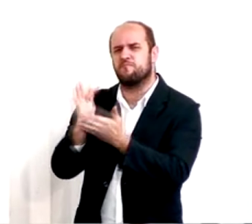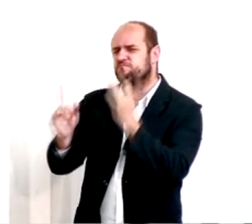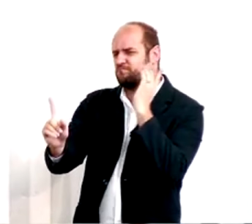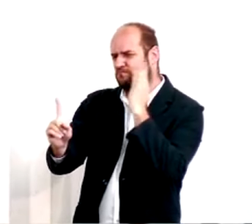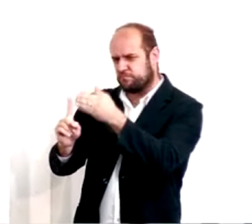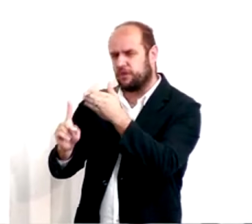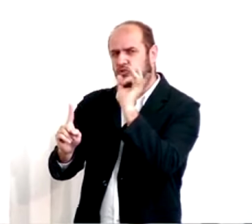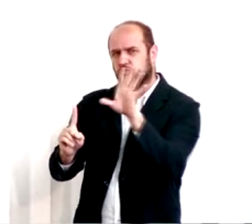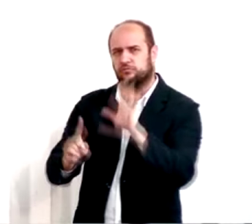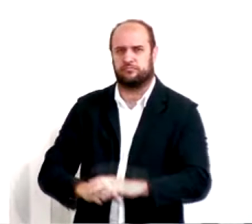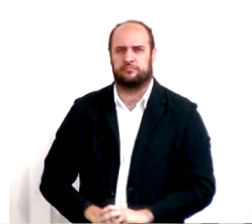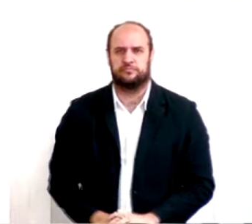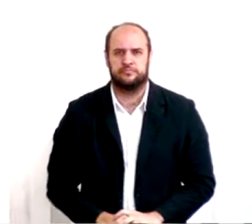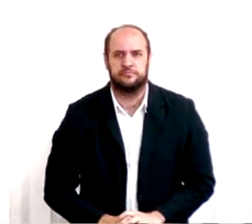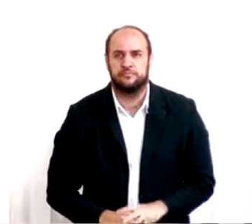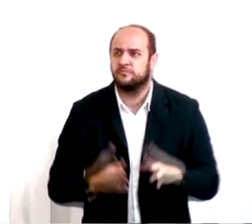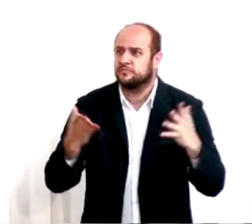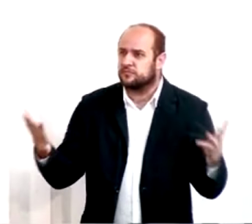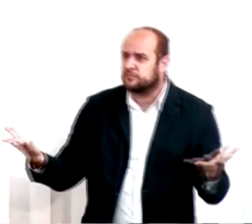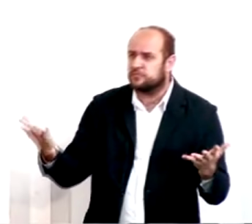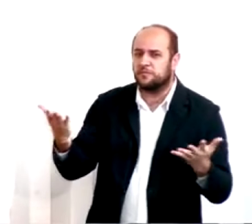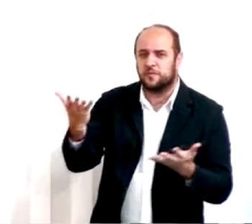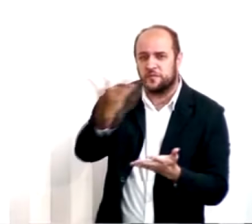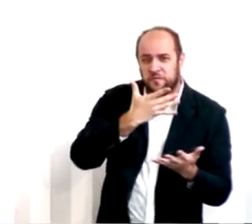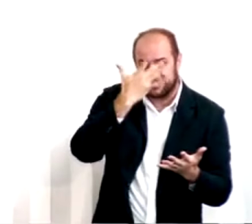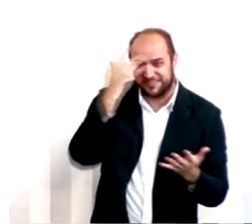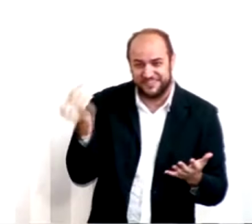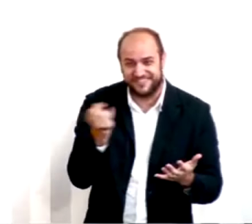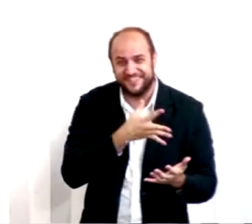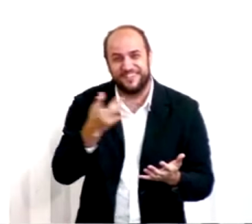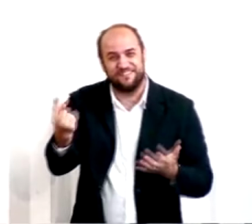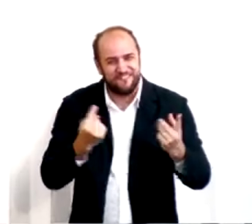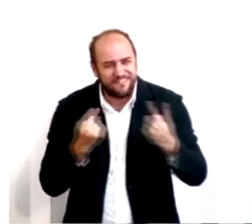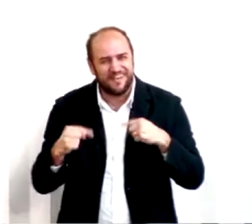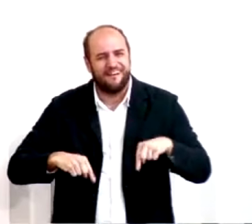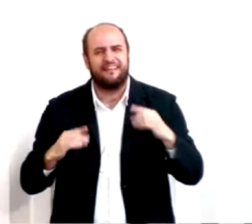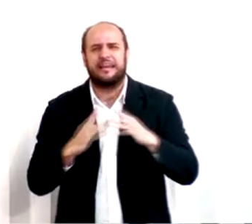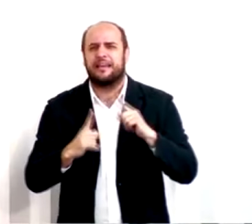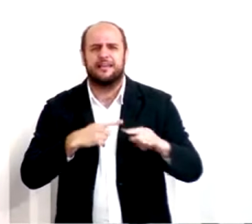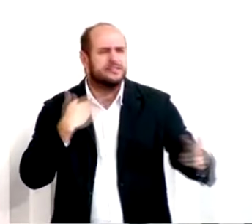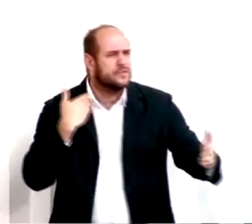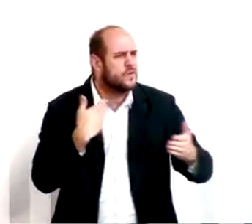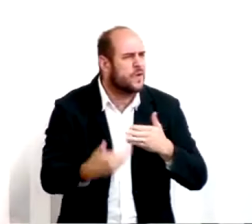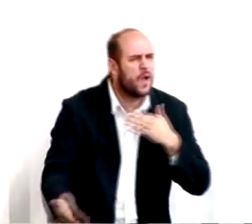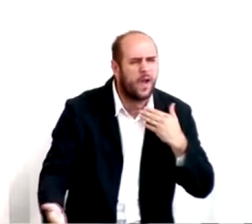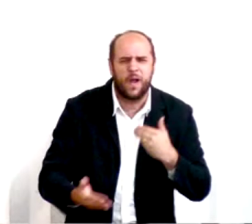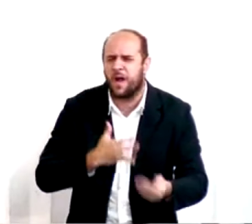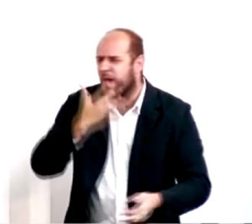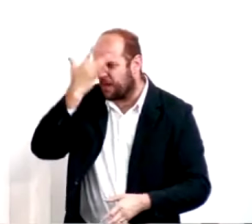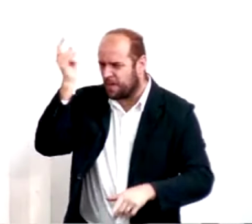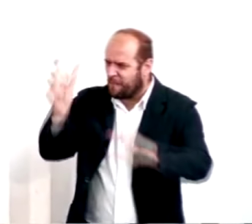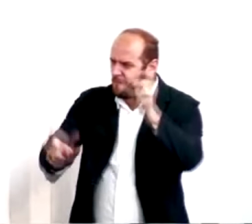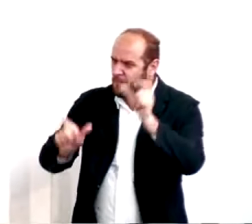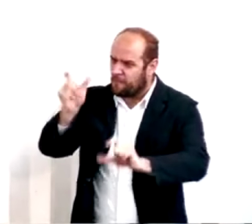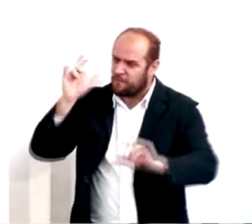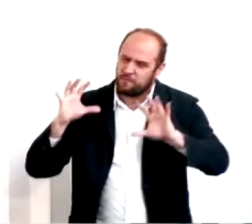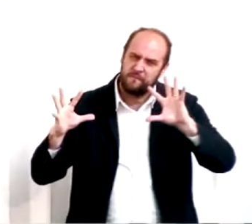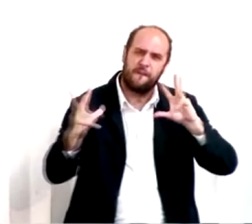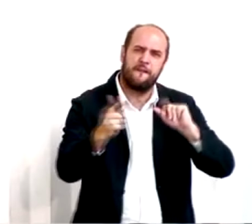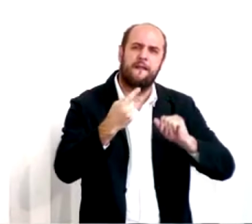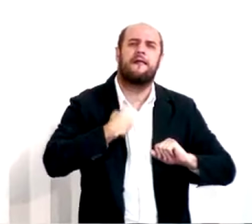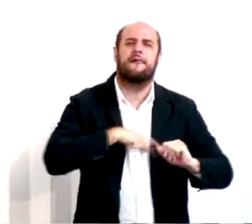amados e amadas irmãs que se achegam a nossa igreja todos nós indistintamente estamos dentro da